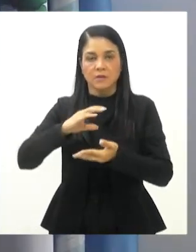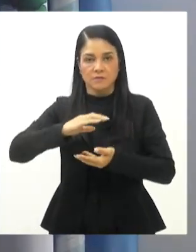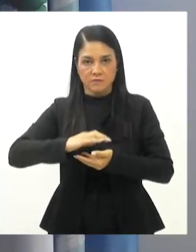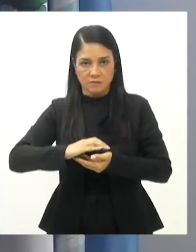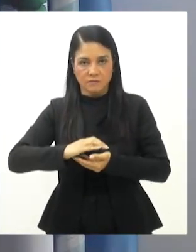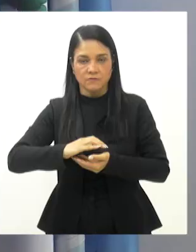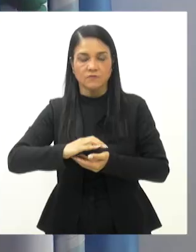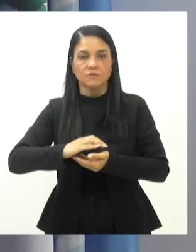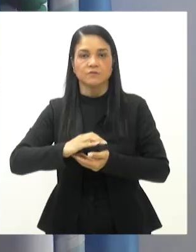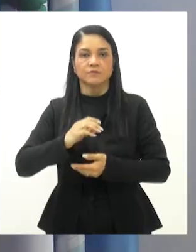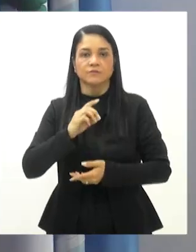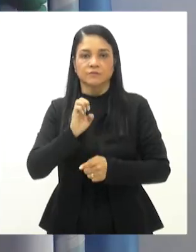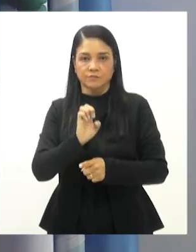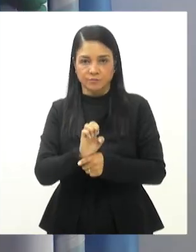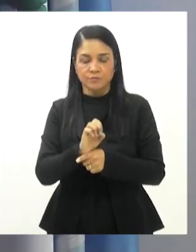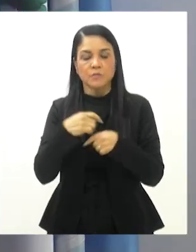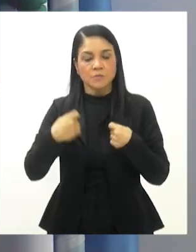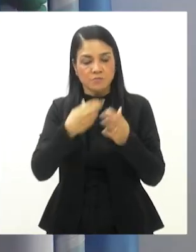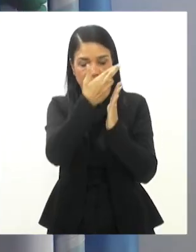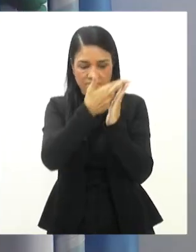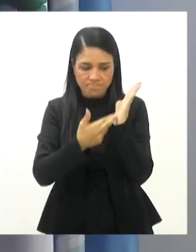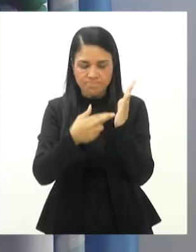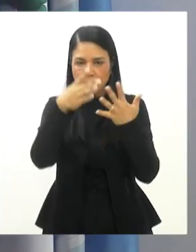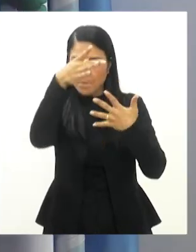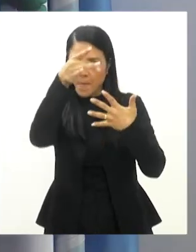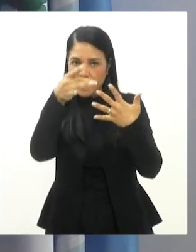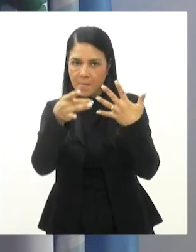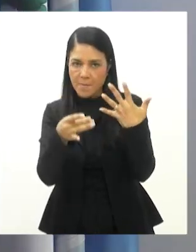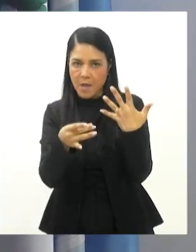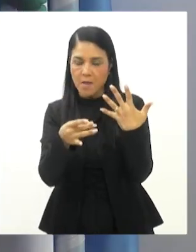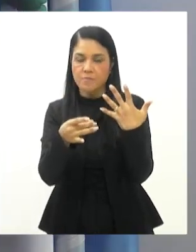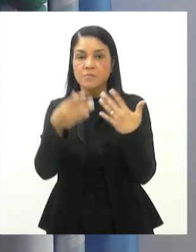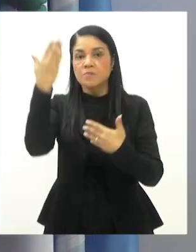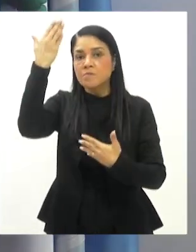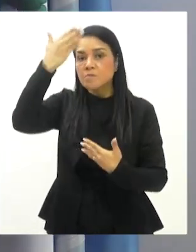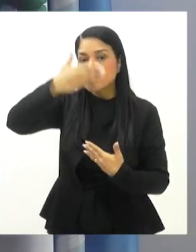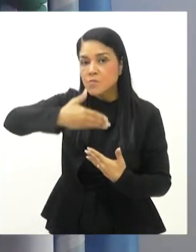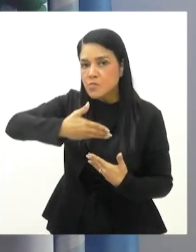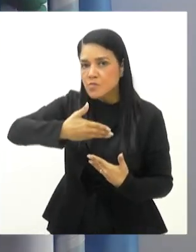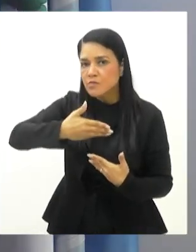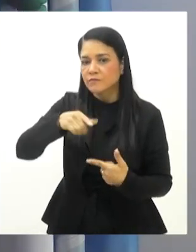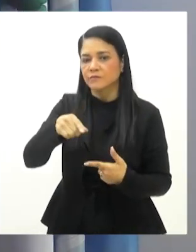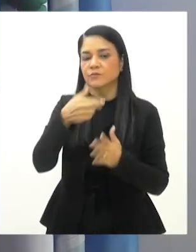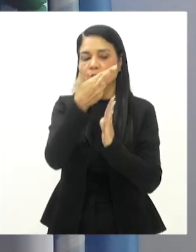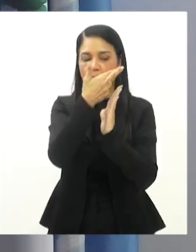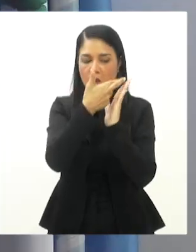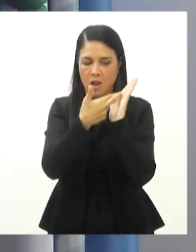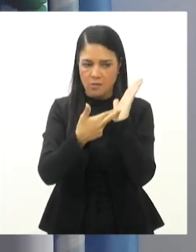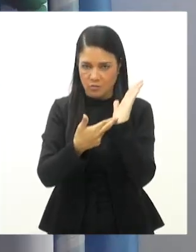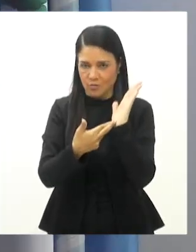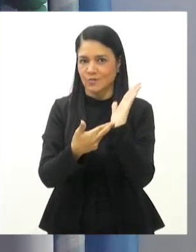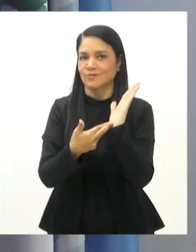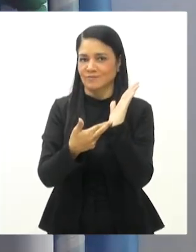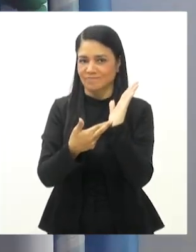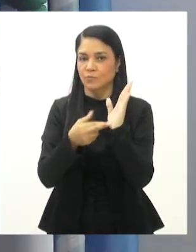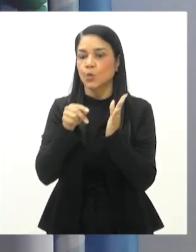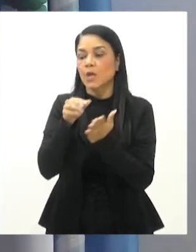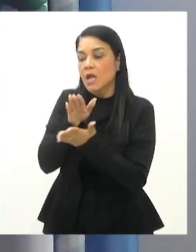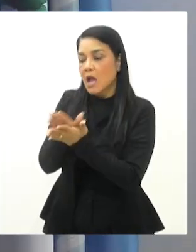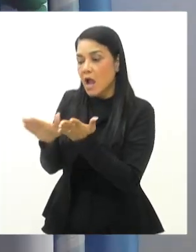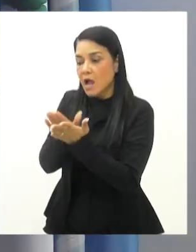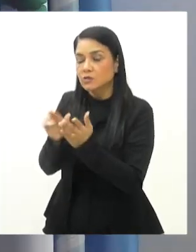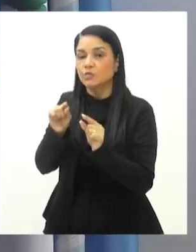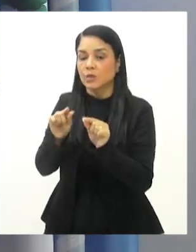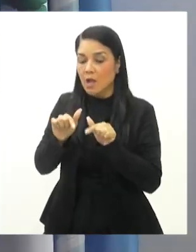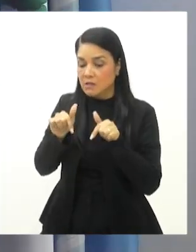estadual. A gente precisa saber um relatório pormenorizado e com comprovação efetiva e com um bom relatório do que foi gasto, o que foi